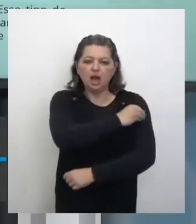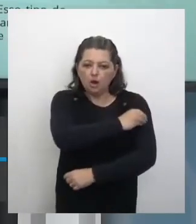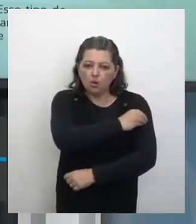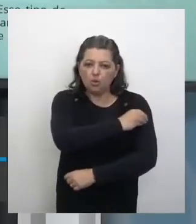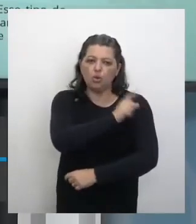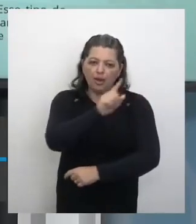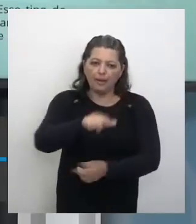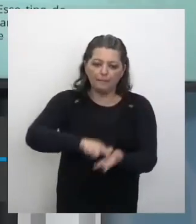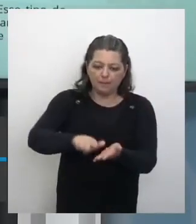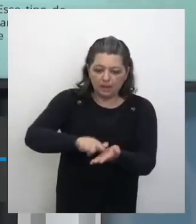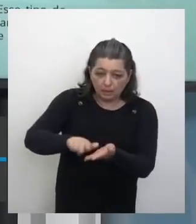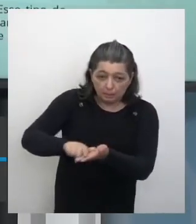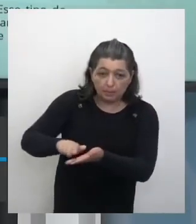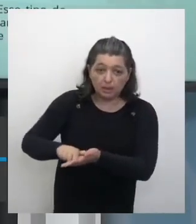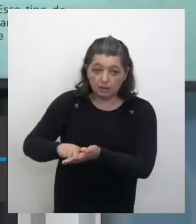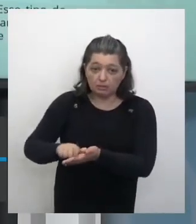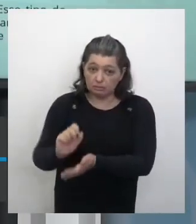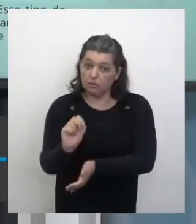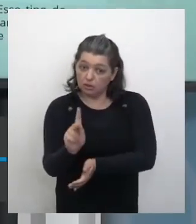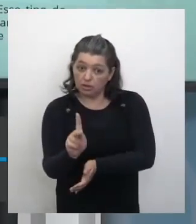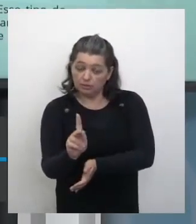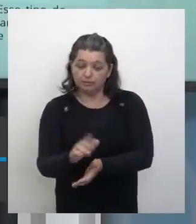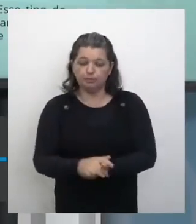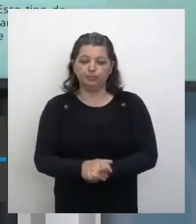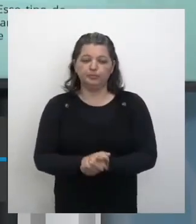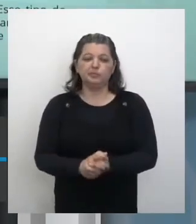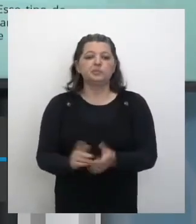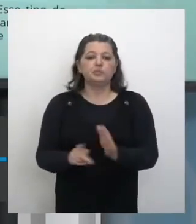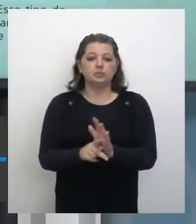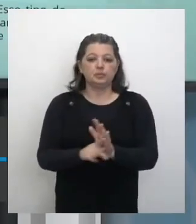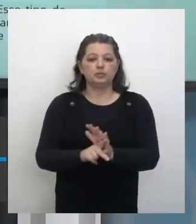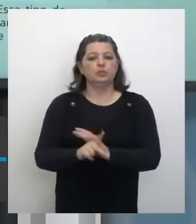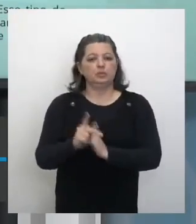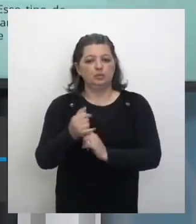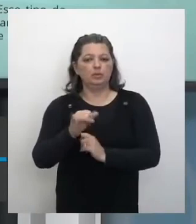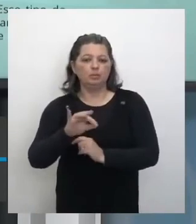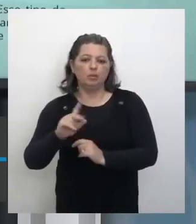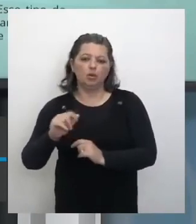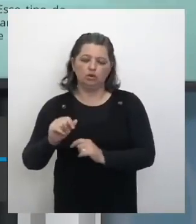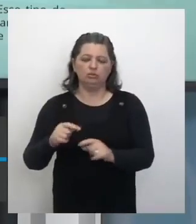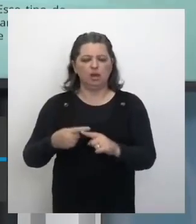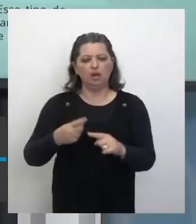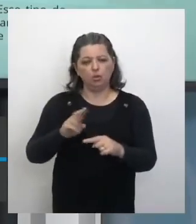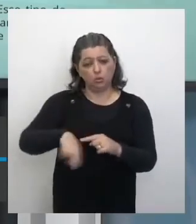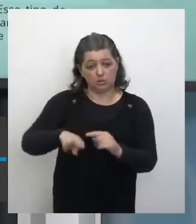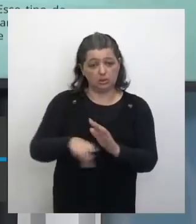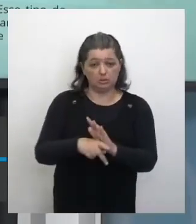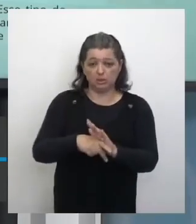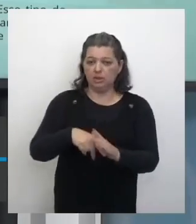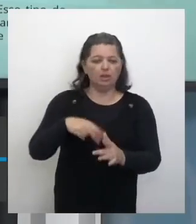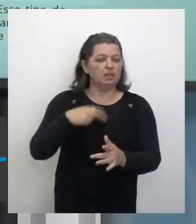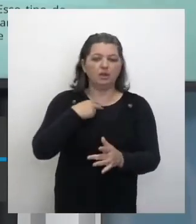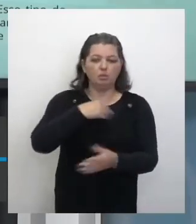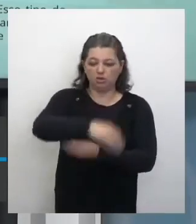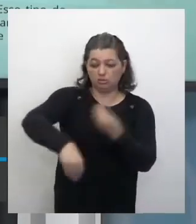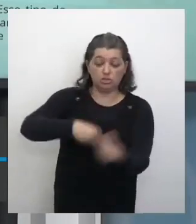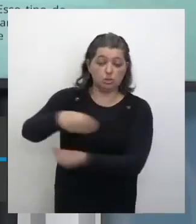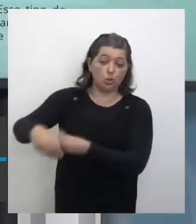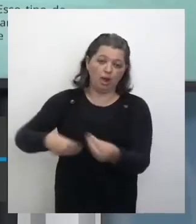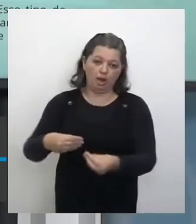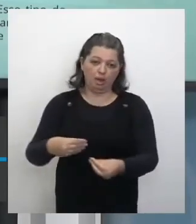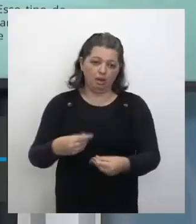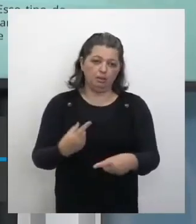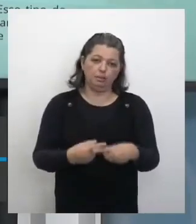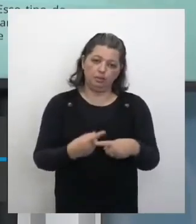o álcool para desinfetar. Se o hipoclorito é para matar germe, usa ele para matar germe. Não fica misturando as coisas, porque